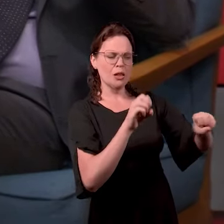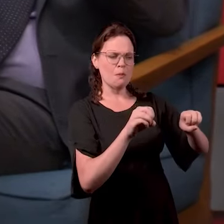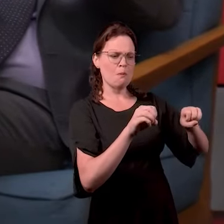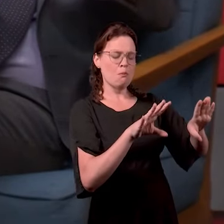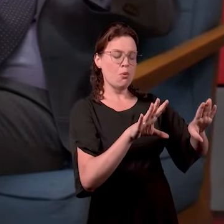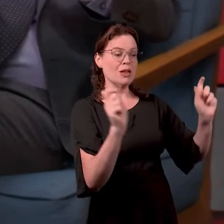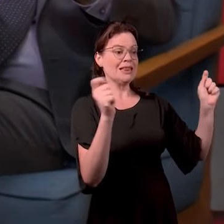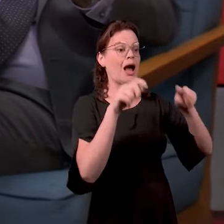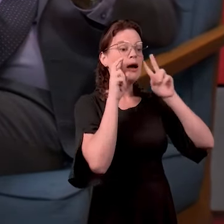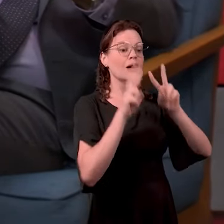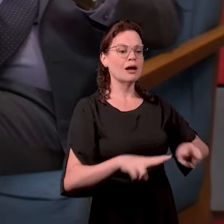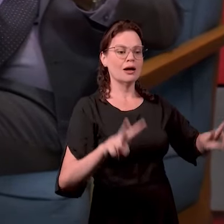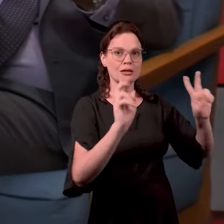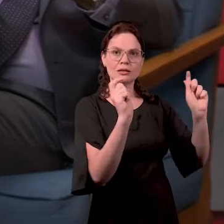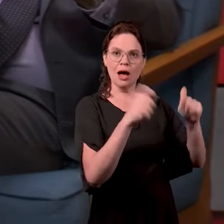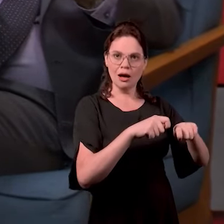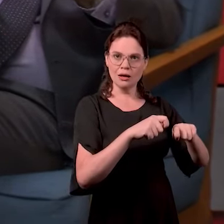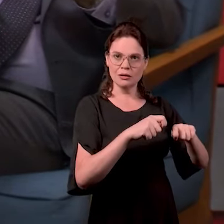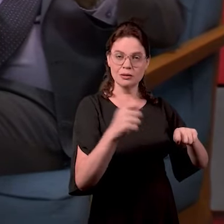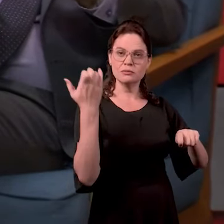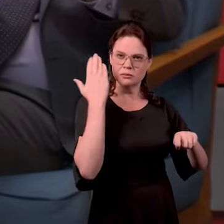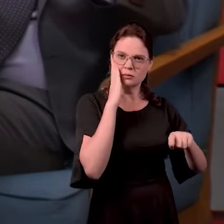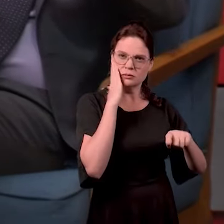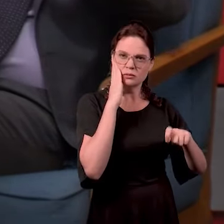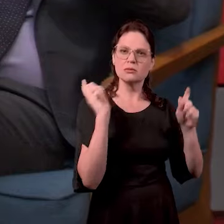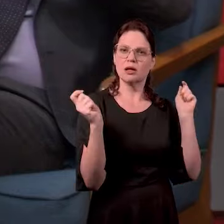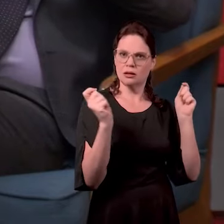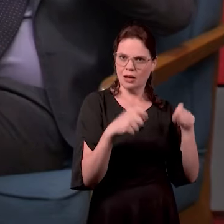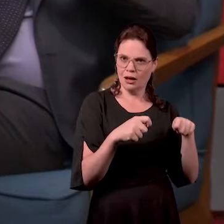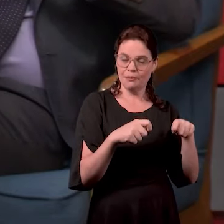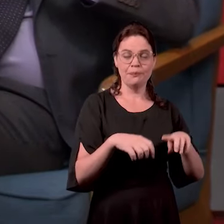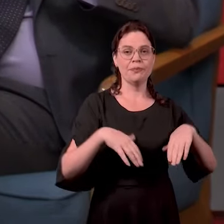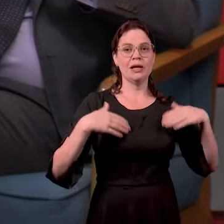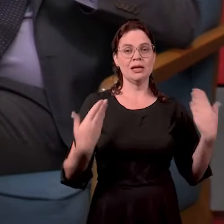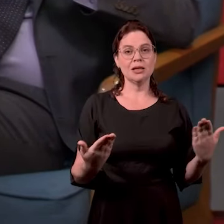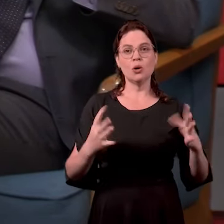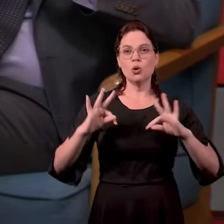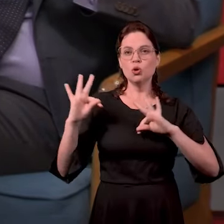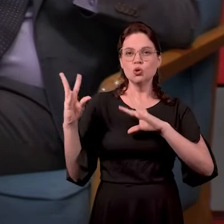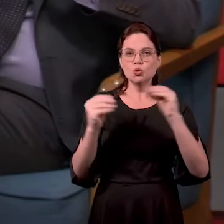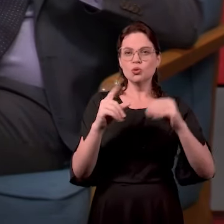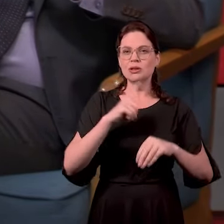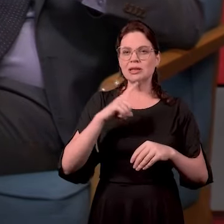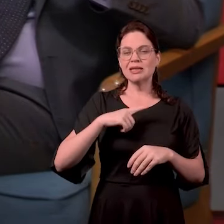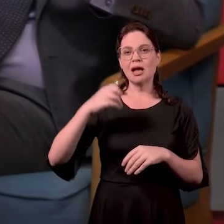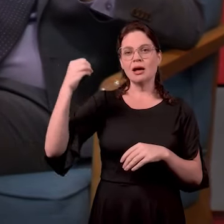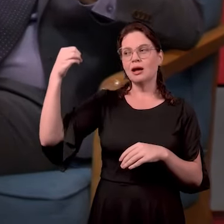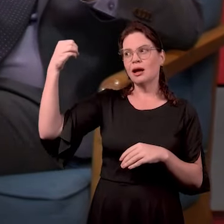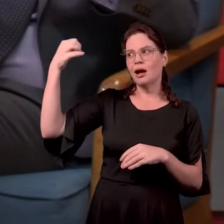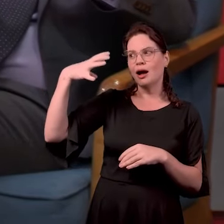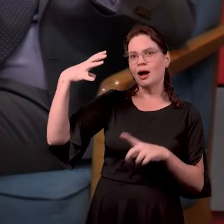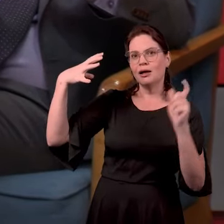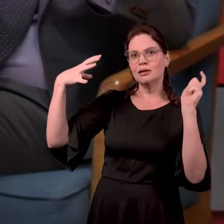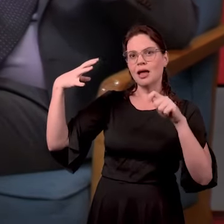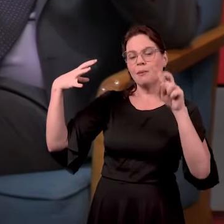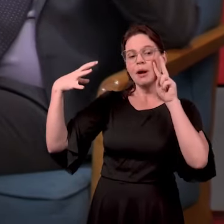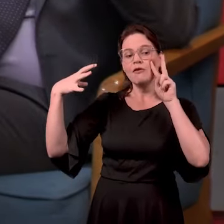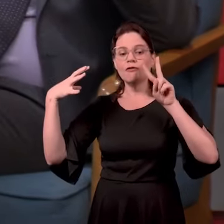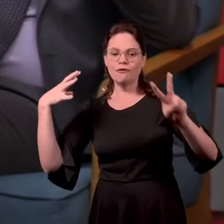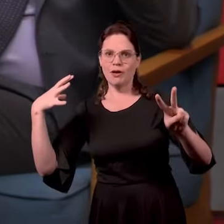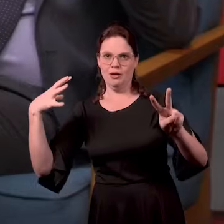que está escondido nas trevas, então ele é revelado quando se manifesta a